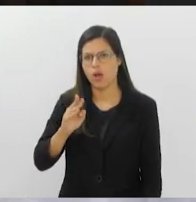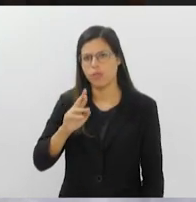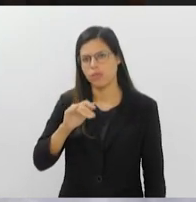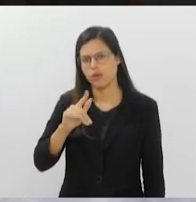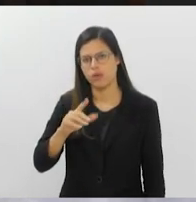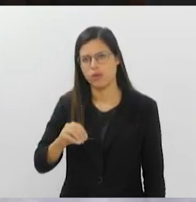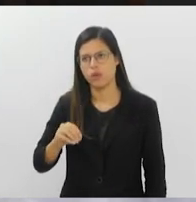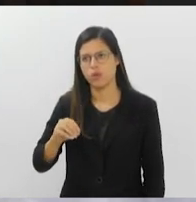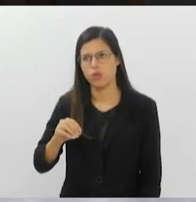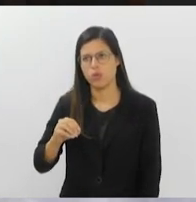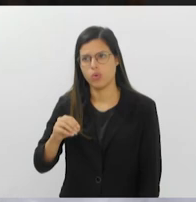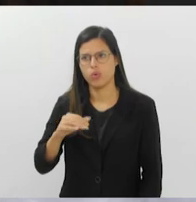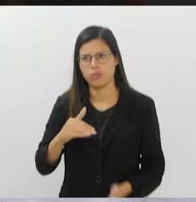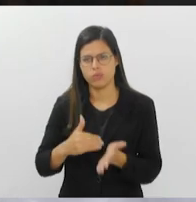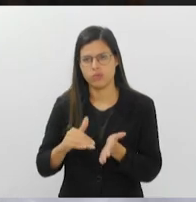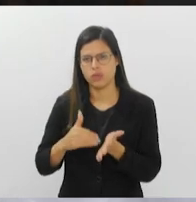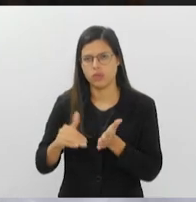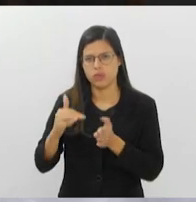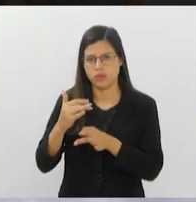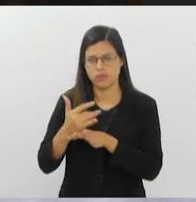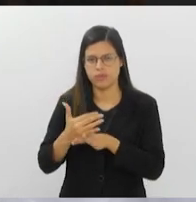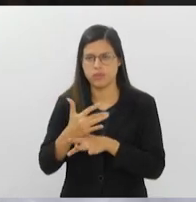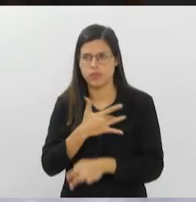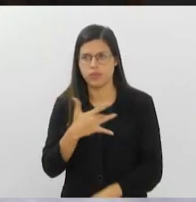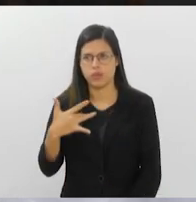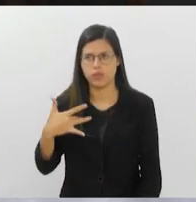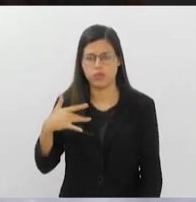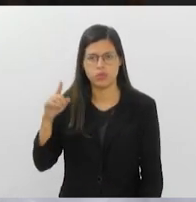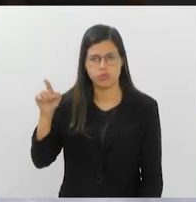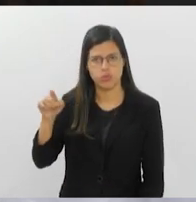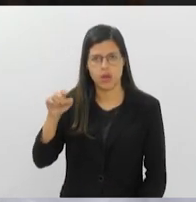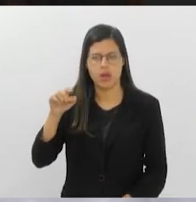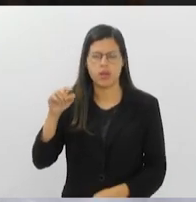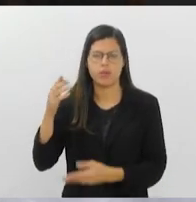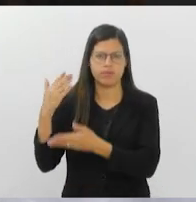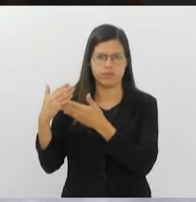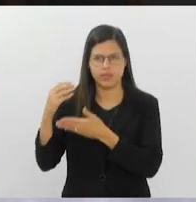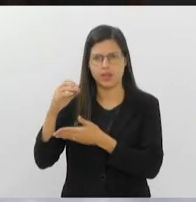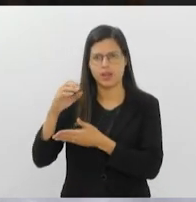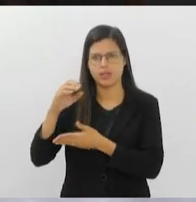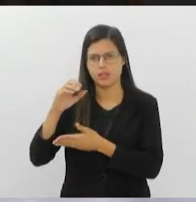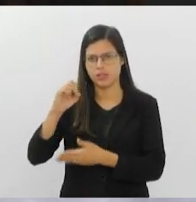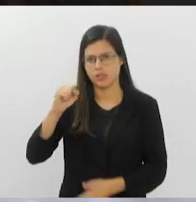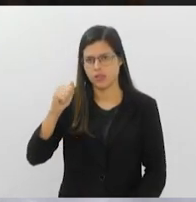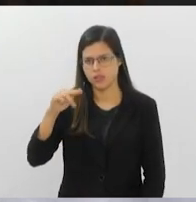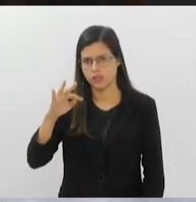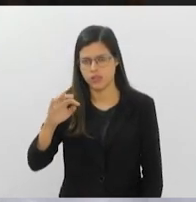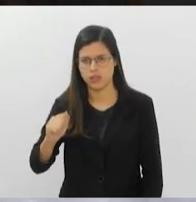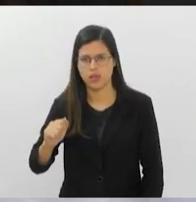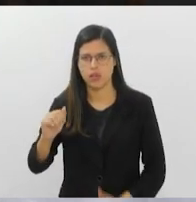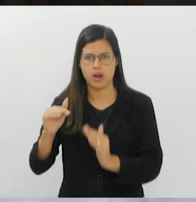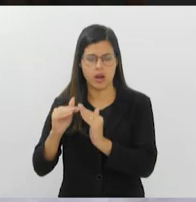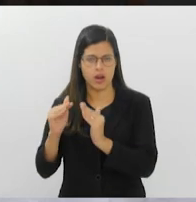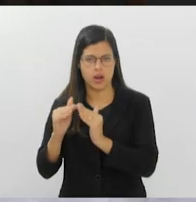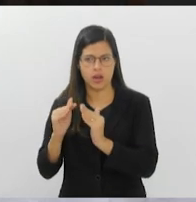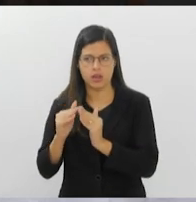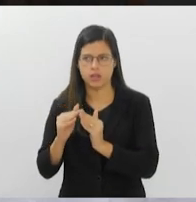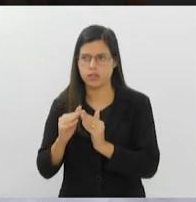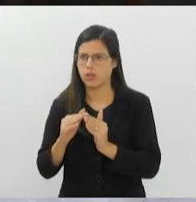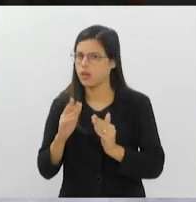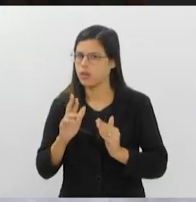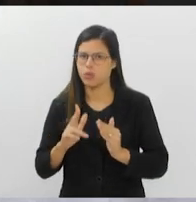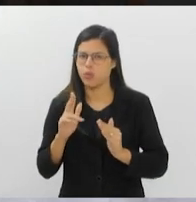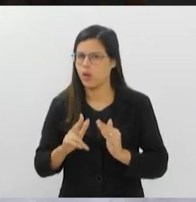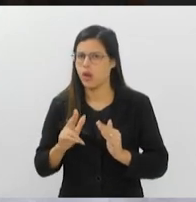de saúde construiu lá na antiga Santa Casa, que não se enquadra em nenhum dos dispositivos da rede de atenção